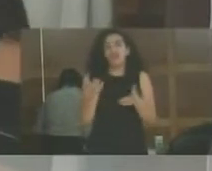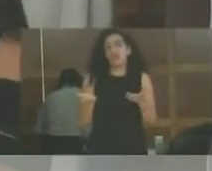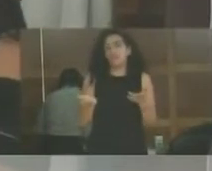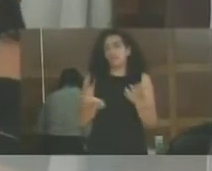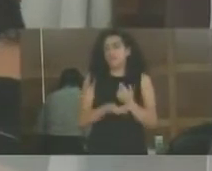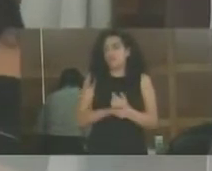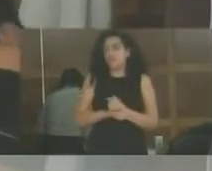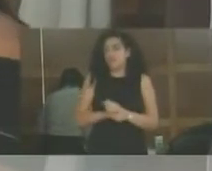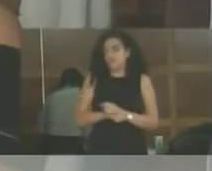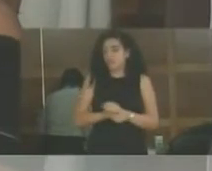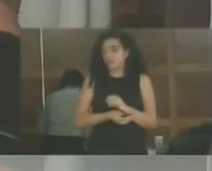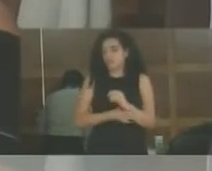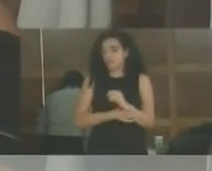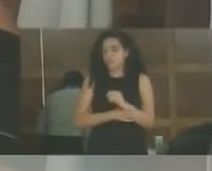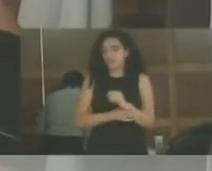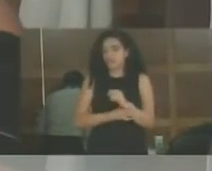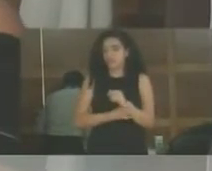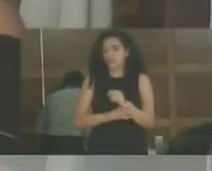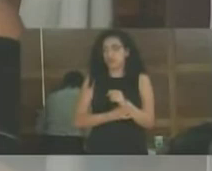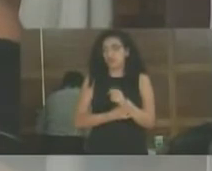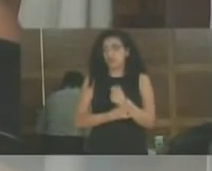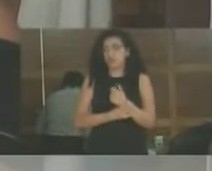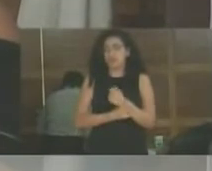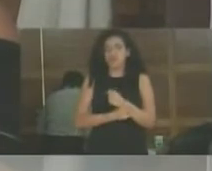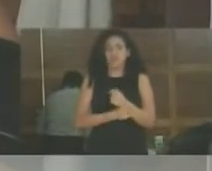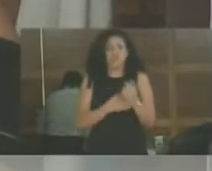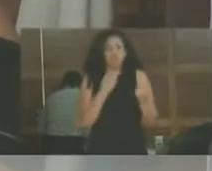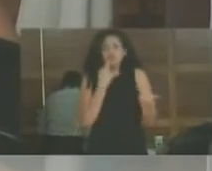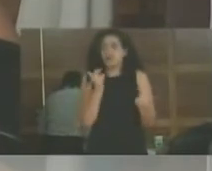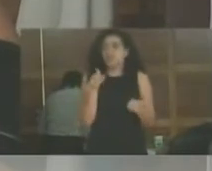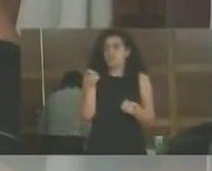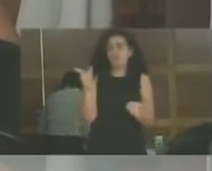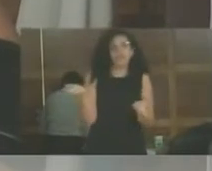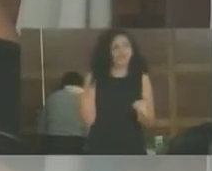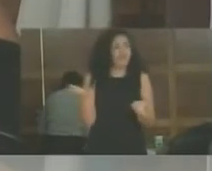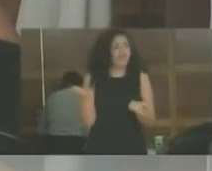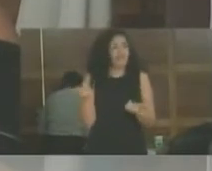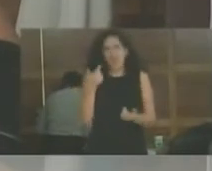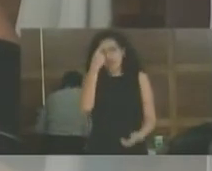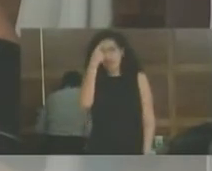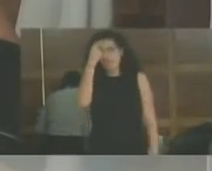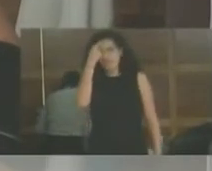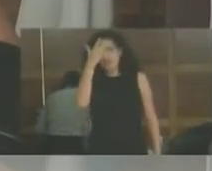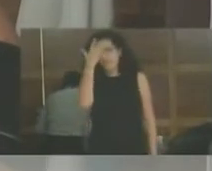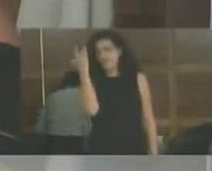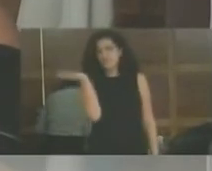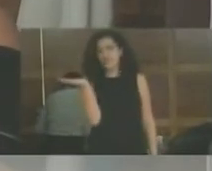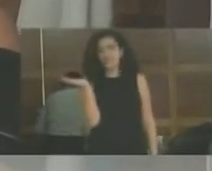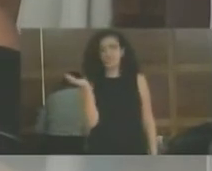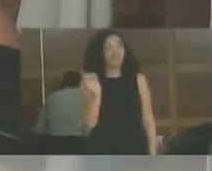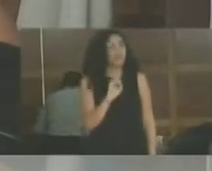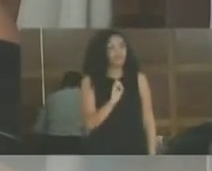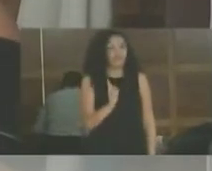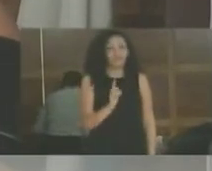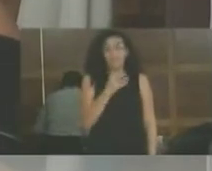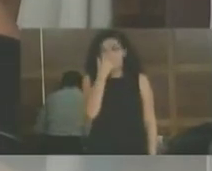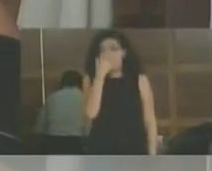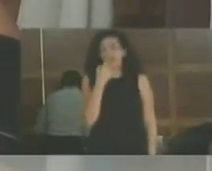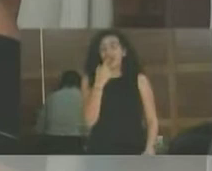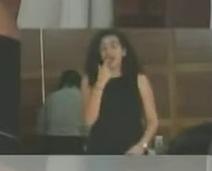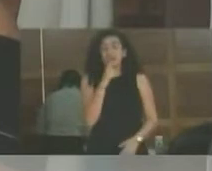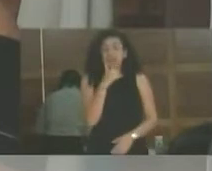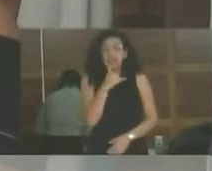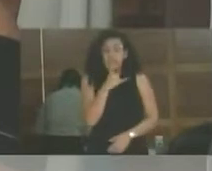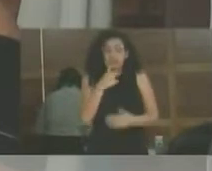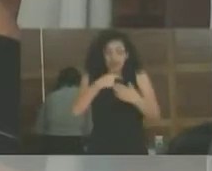quê? Isso não existe depressão, isso aí é coisa da cabeça da pessoa, frescura. Não, não é. A depressão,